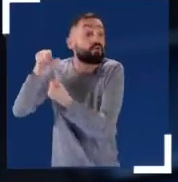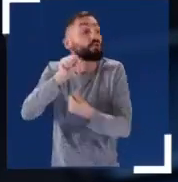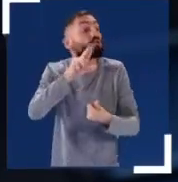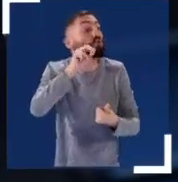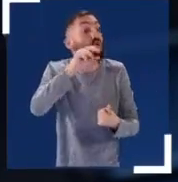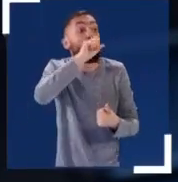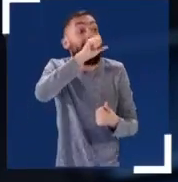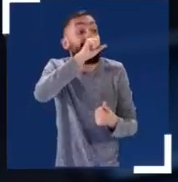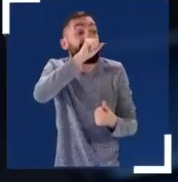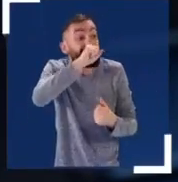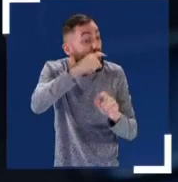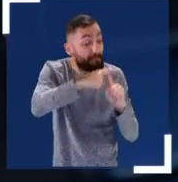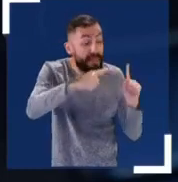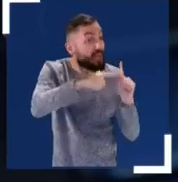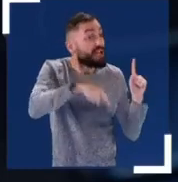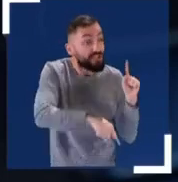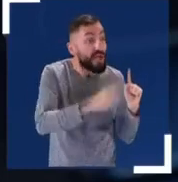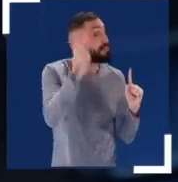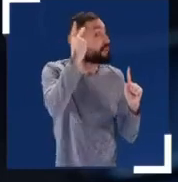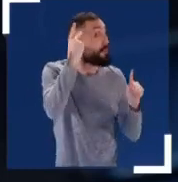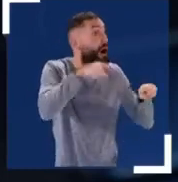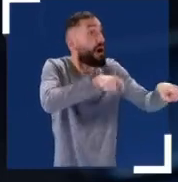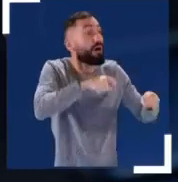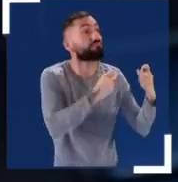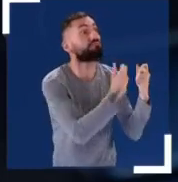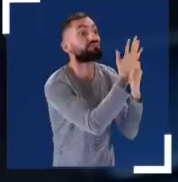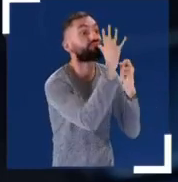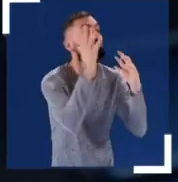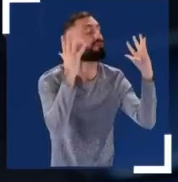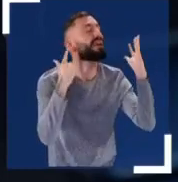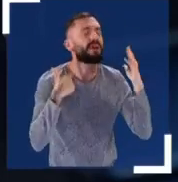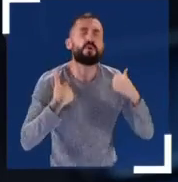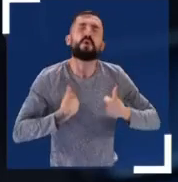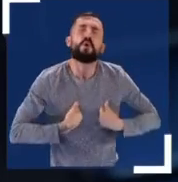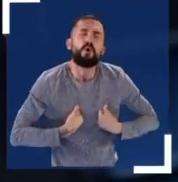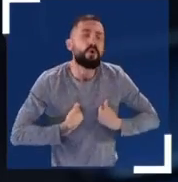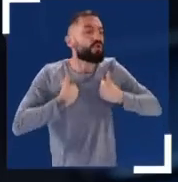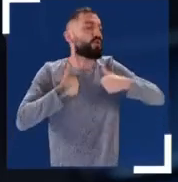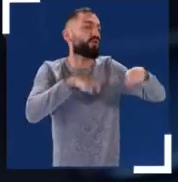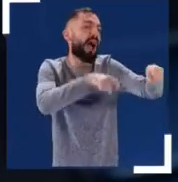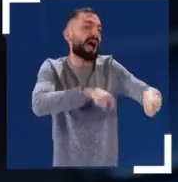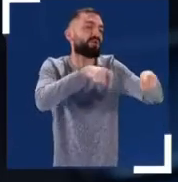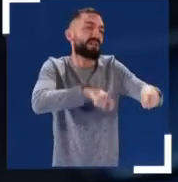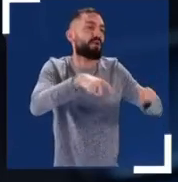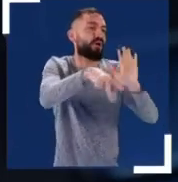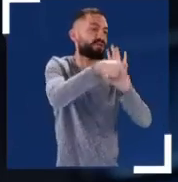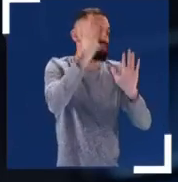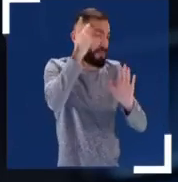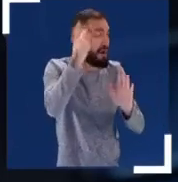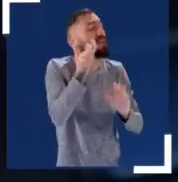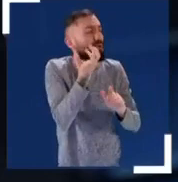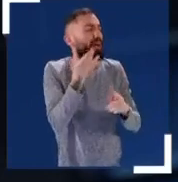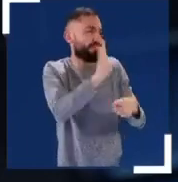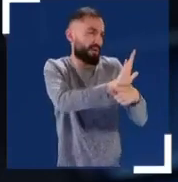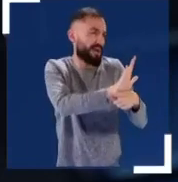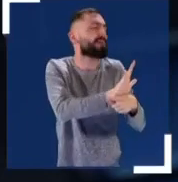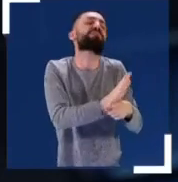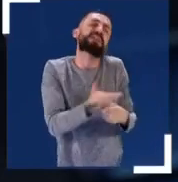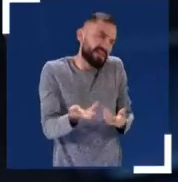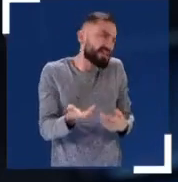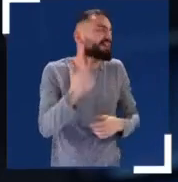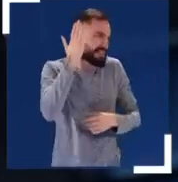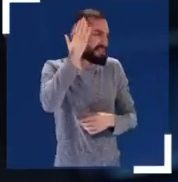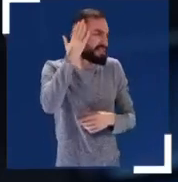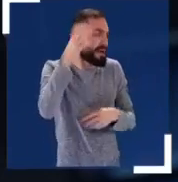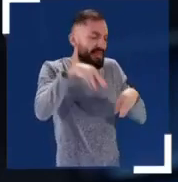metade é produzido em São Paulo. Eu tenho muito orgulho de tudo que é feito aqui em São Paulo no agronegócio. Eu quero apoiar o produtor. Eu também não defendo de jeito nenhum